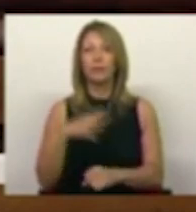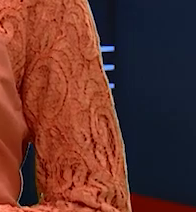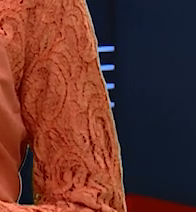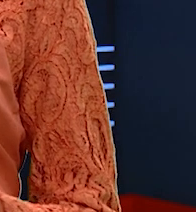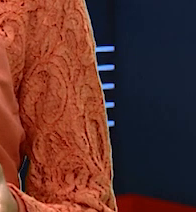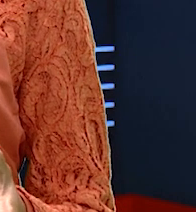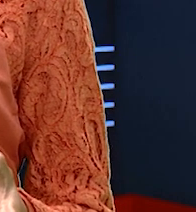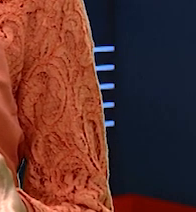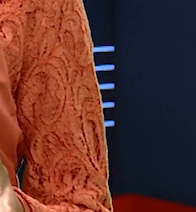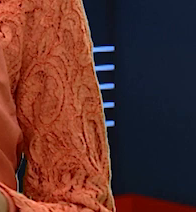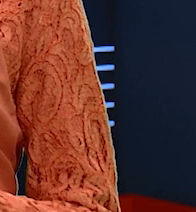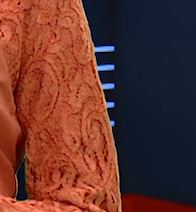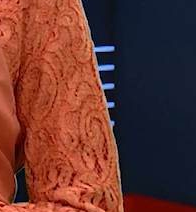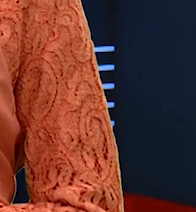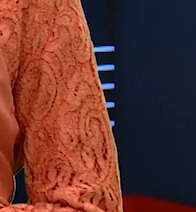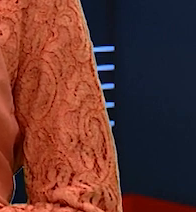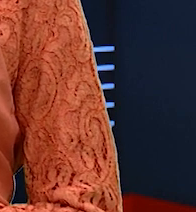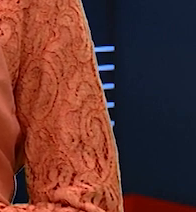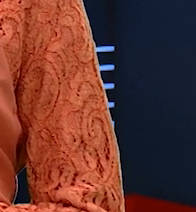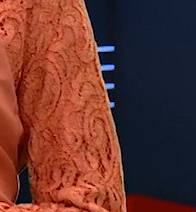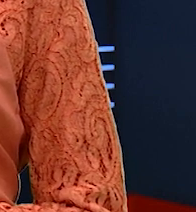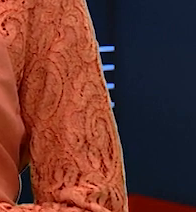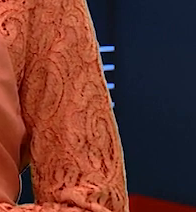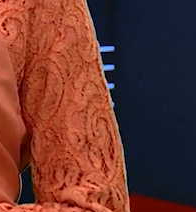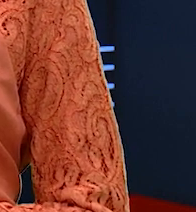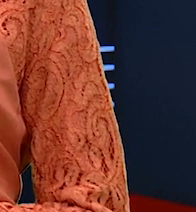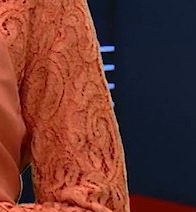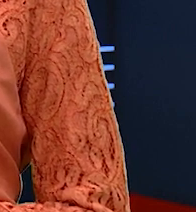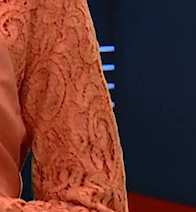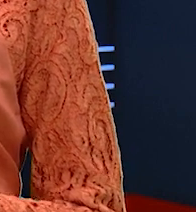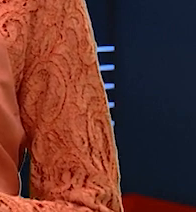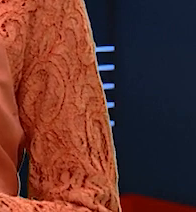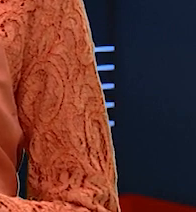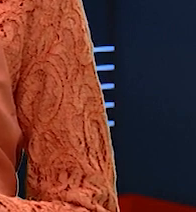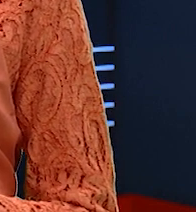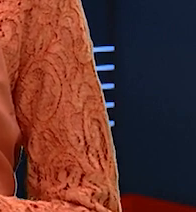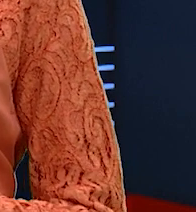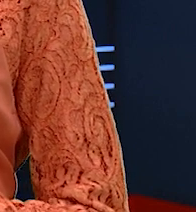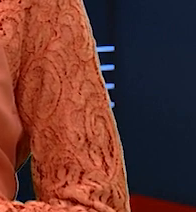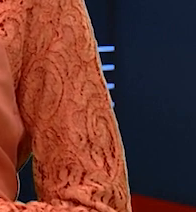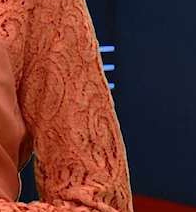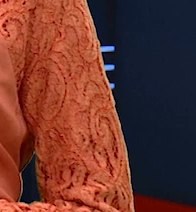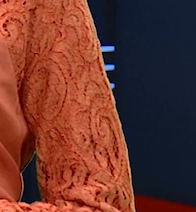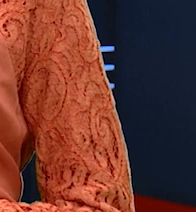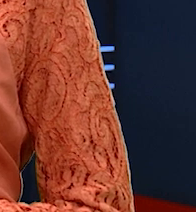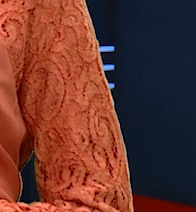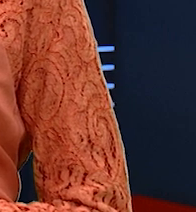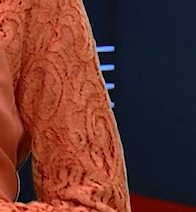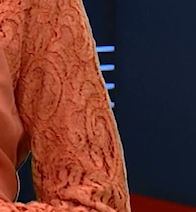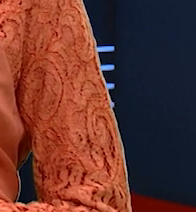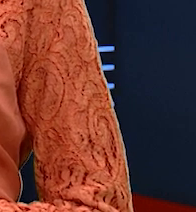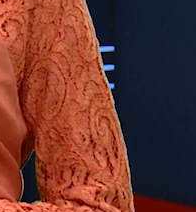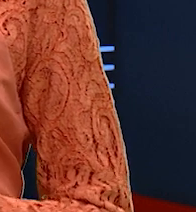saúde. O presidente da Agência para o Investimento e Comércio Externo de Portugal considera pouco claro se a Alemanha vai ter ou não